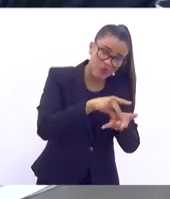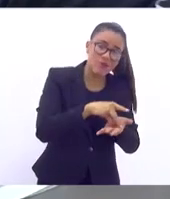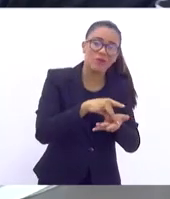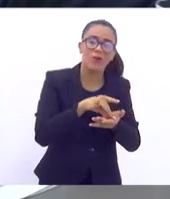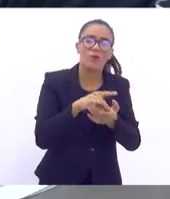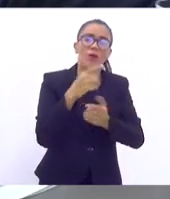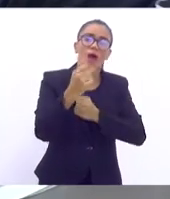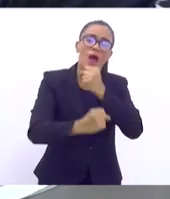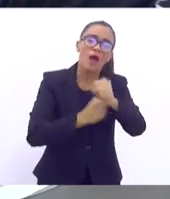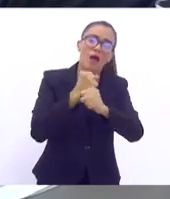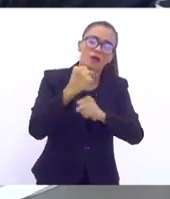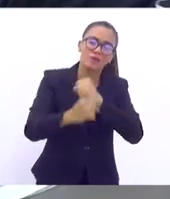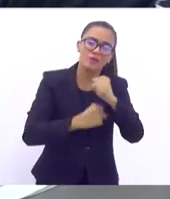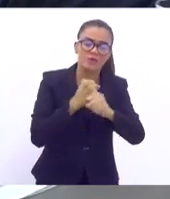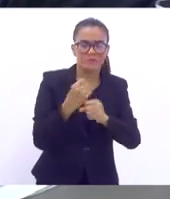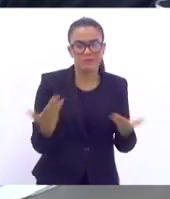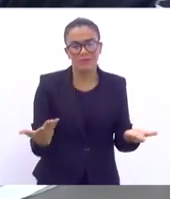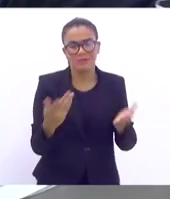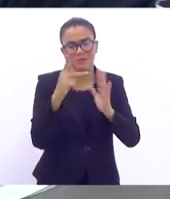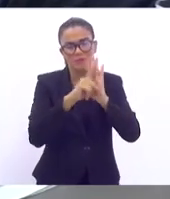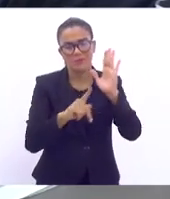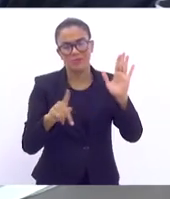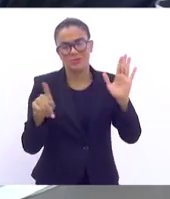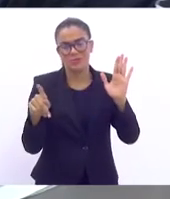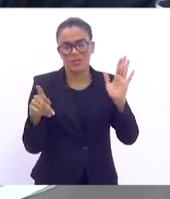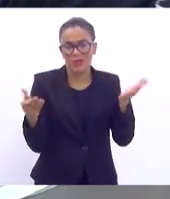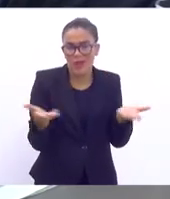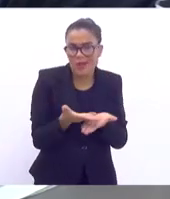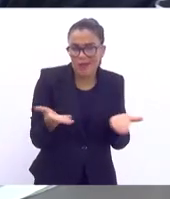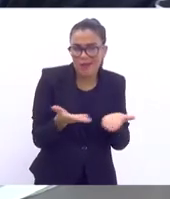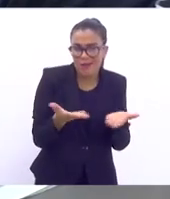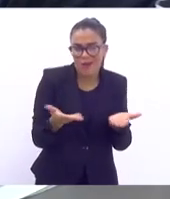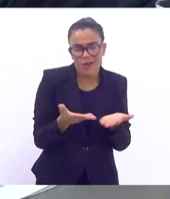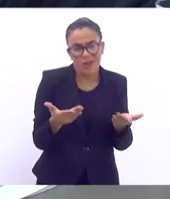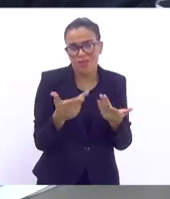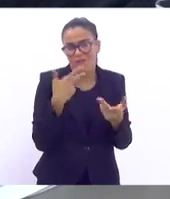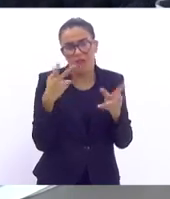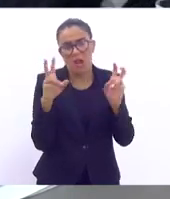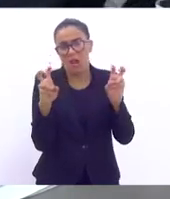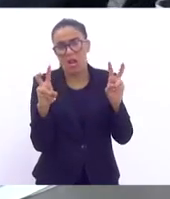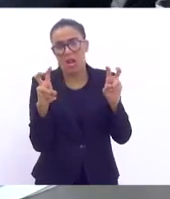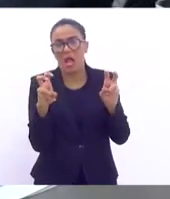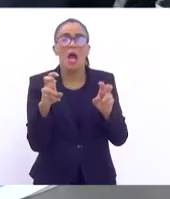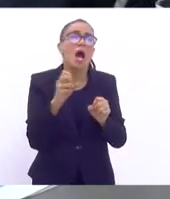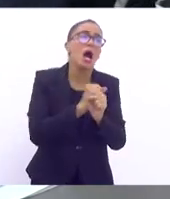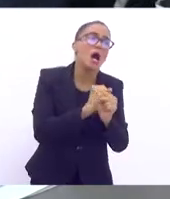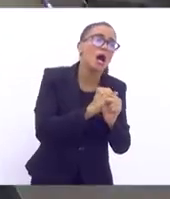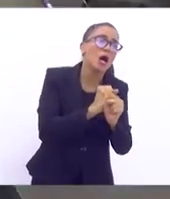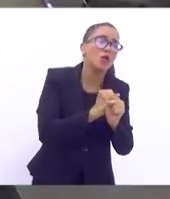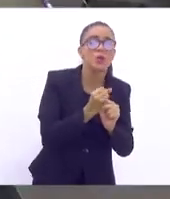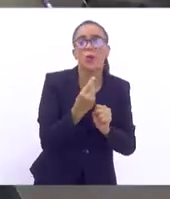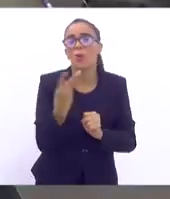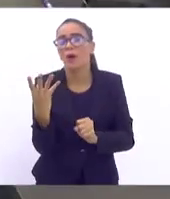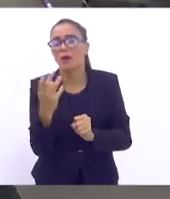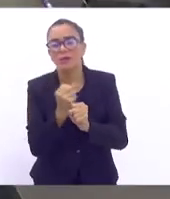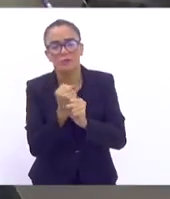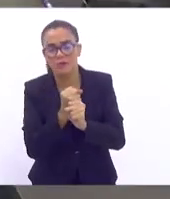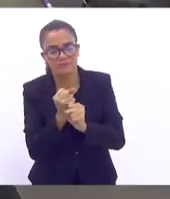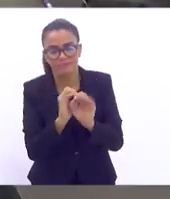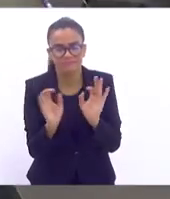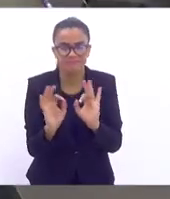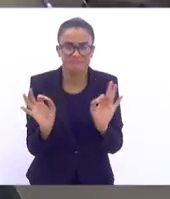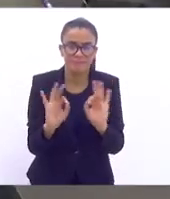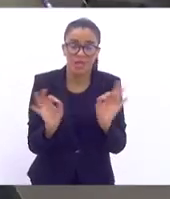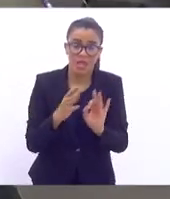o mas o projeto o projeto atual não entra nesse mérito então isso não existe Eu particularmente